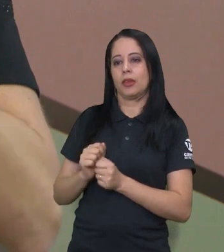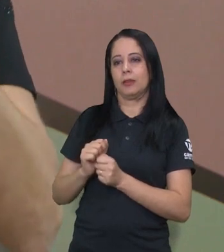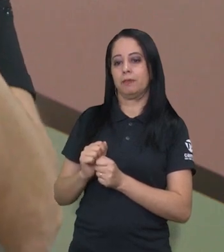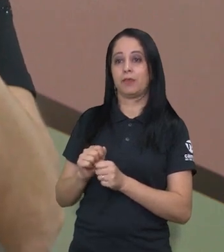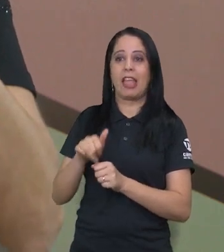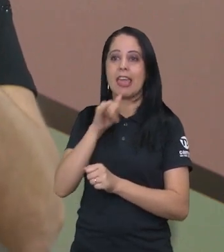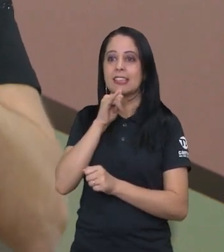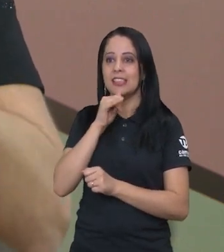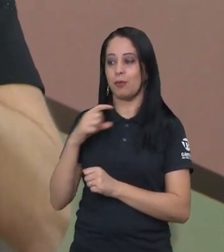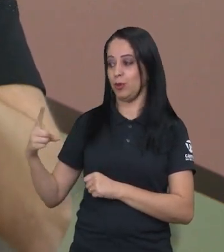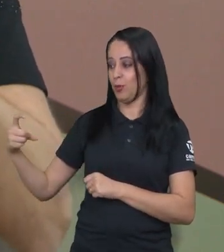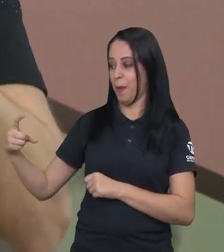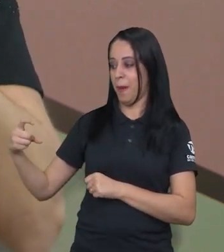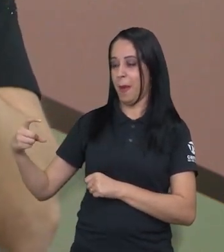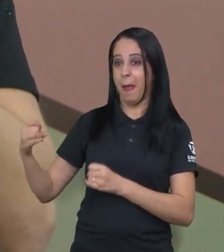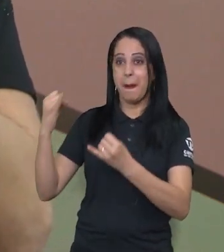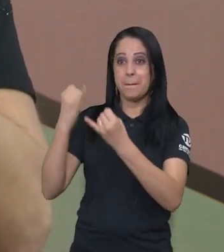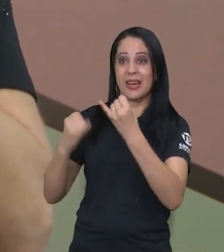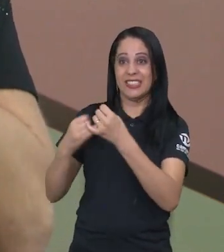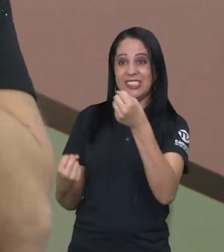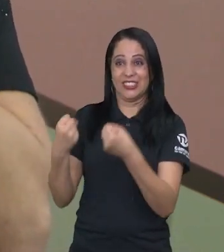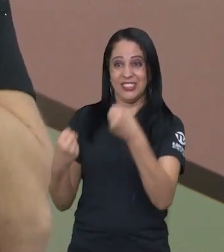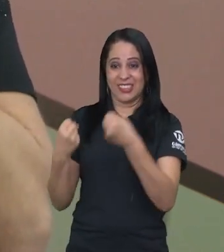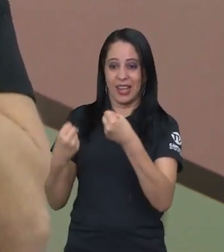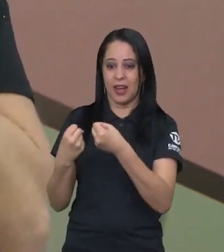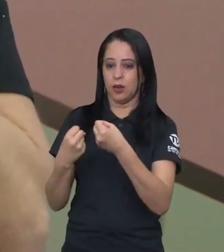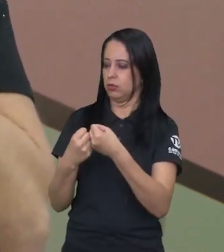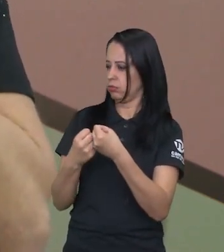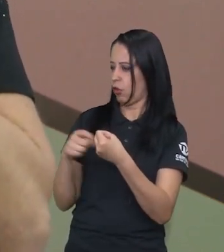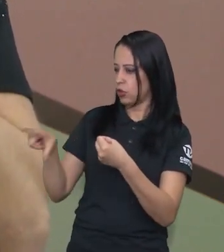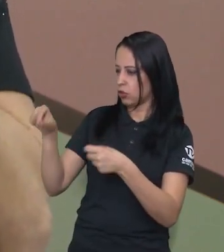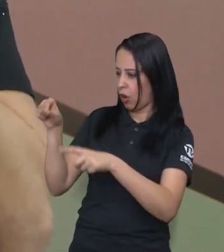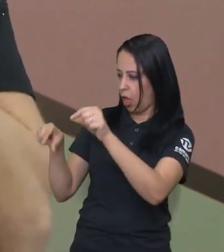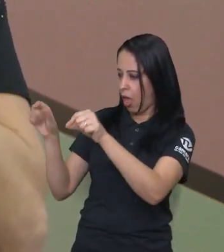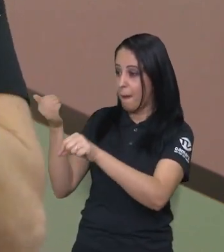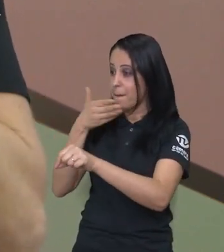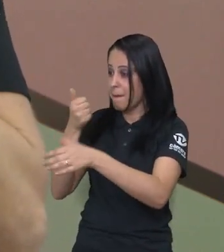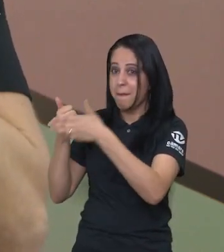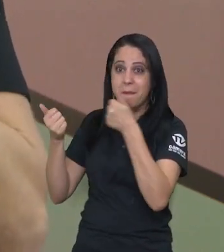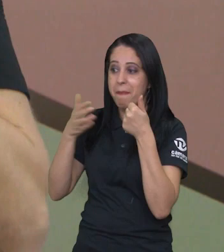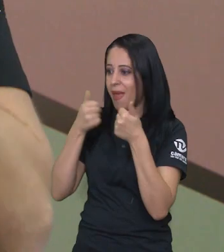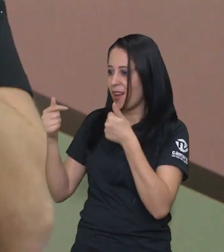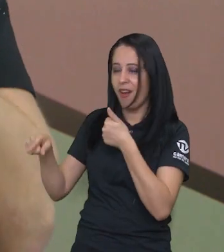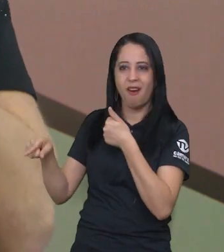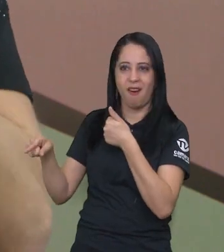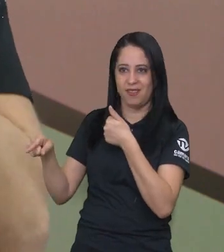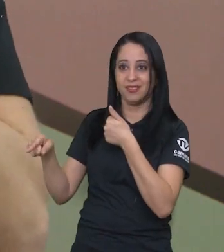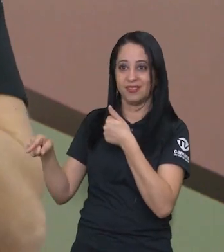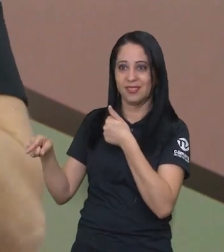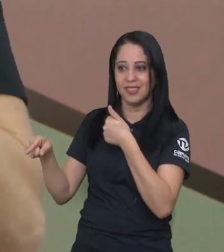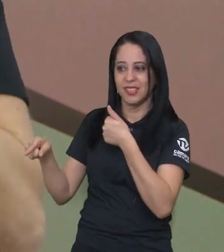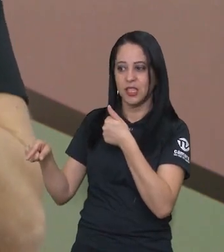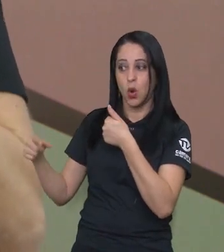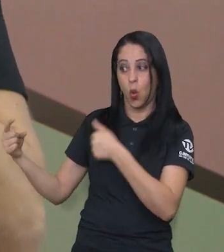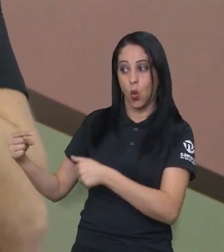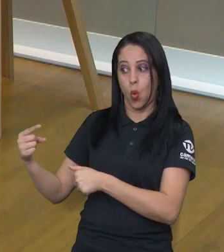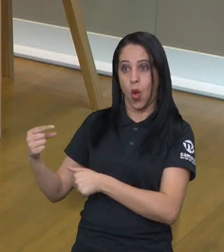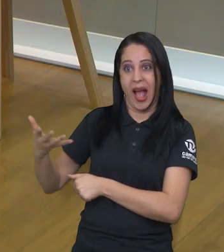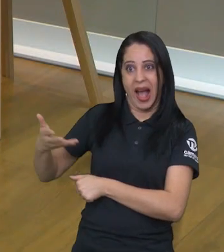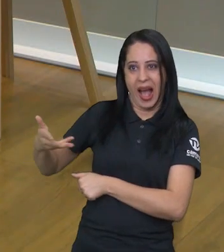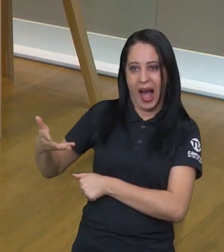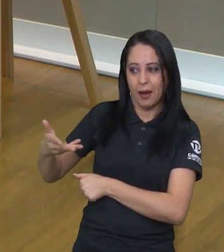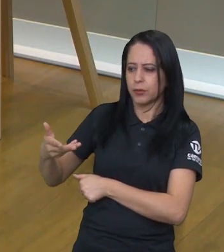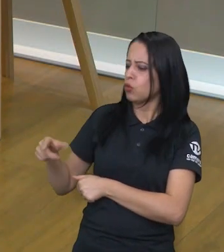fossem carrinhos. Aí eu falo assim, ó, eu vou pegar só as Ferraris, eu vou pegar só os espermatozoides bons e rápidos. São selecionados.